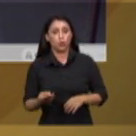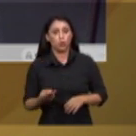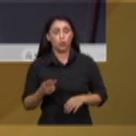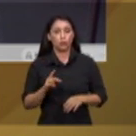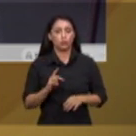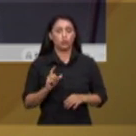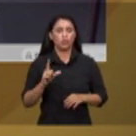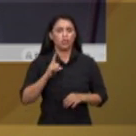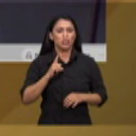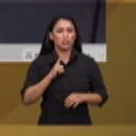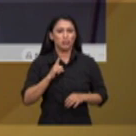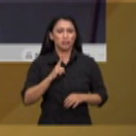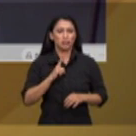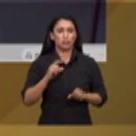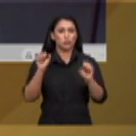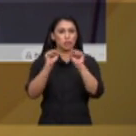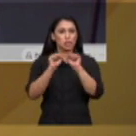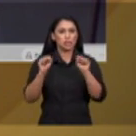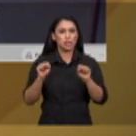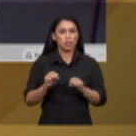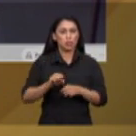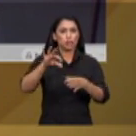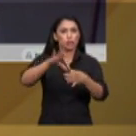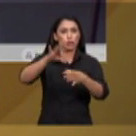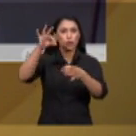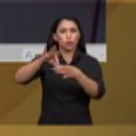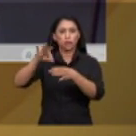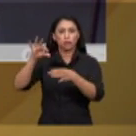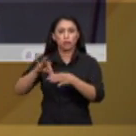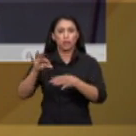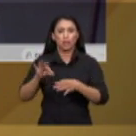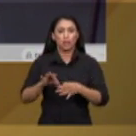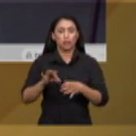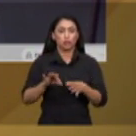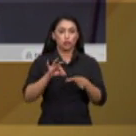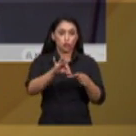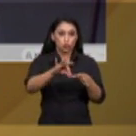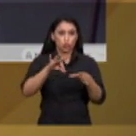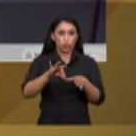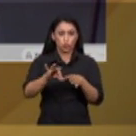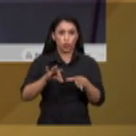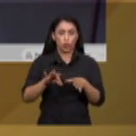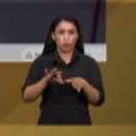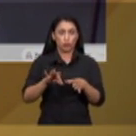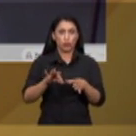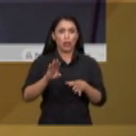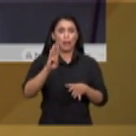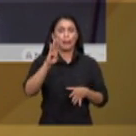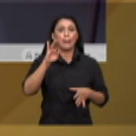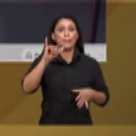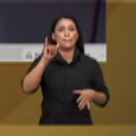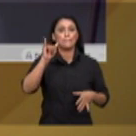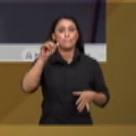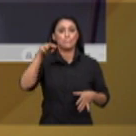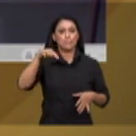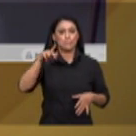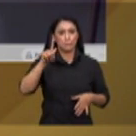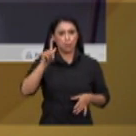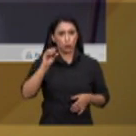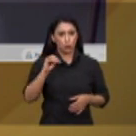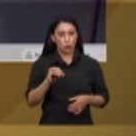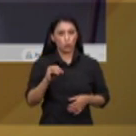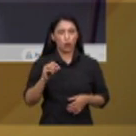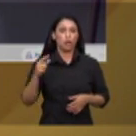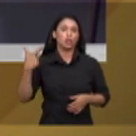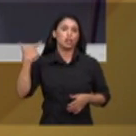sobre sistemas de consórcios e sorteios, inclusive bingos e loterias, digo eu. E